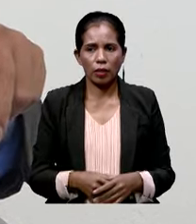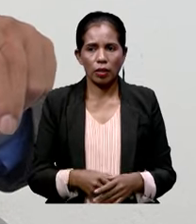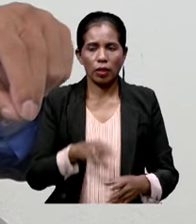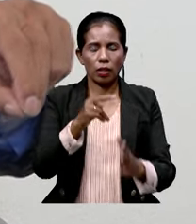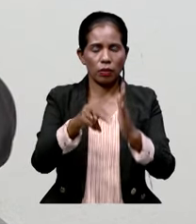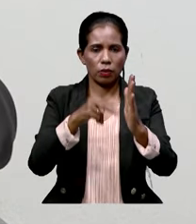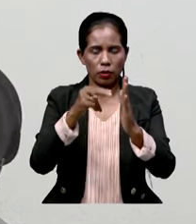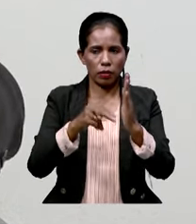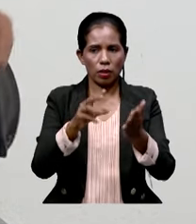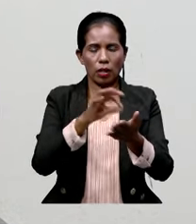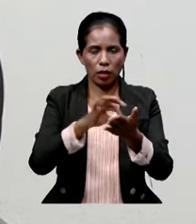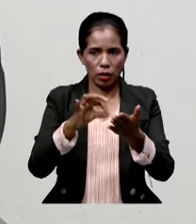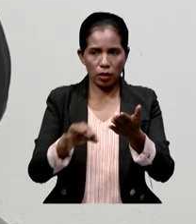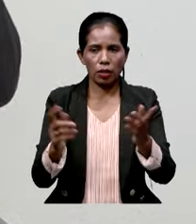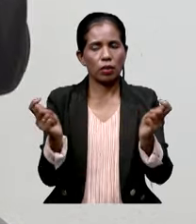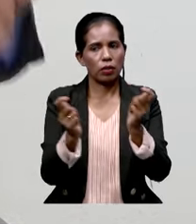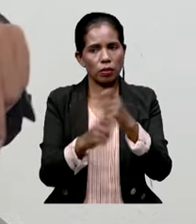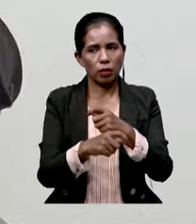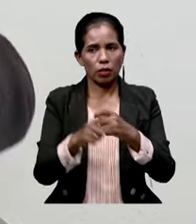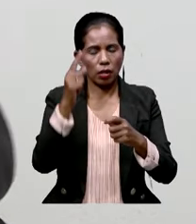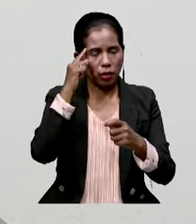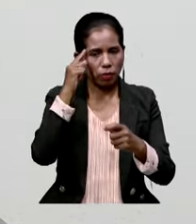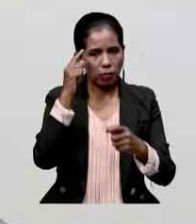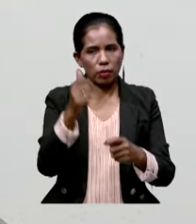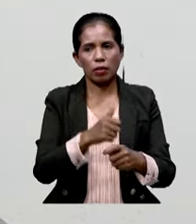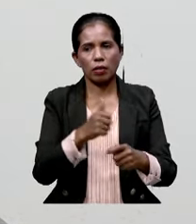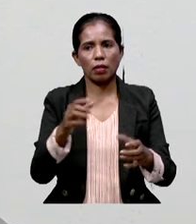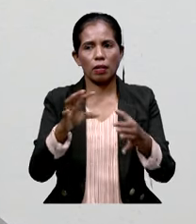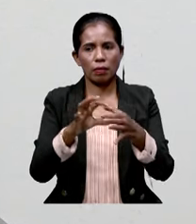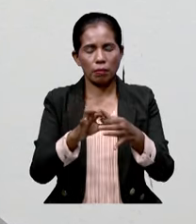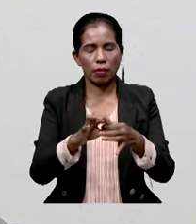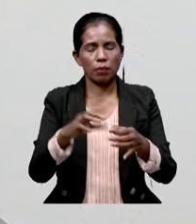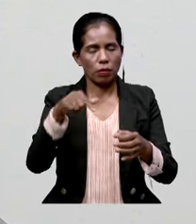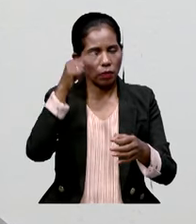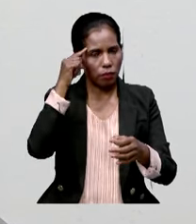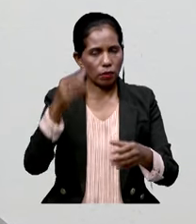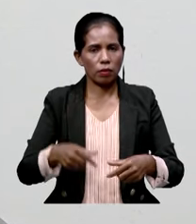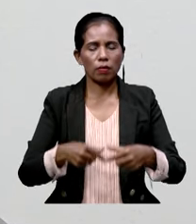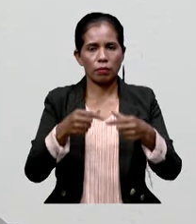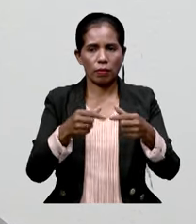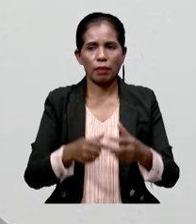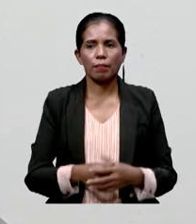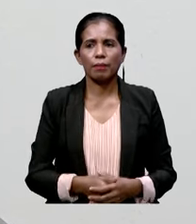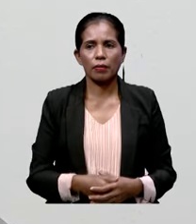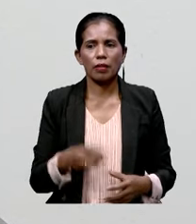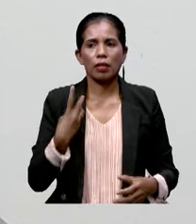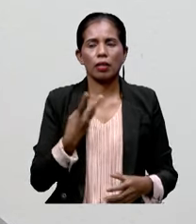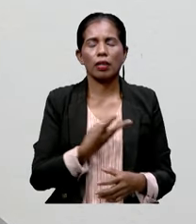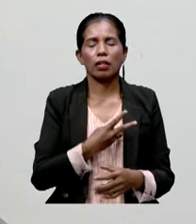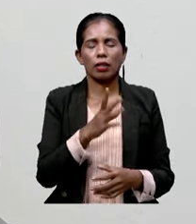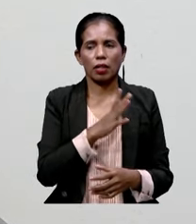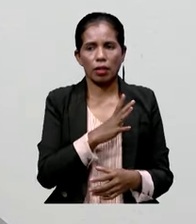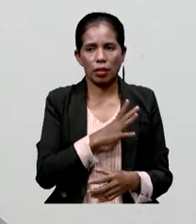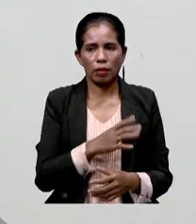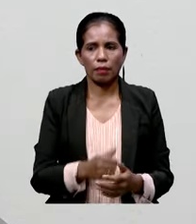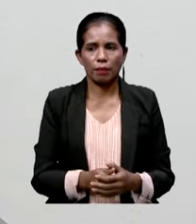nebe hakerek ne troca fal hanoi nebe membro governo ne foi ajane ma intervenção e ita hinga tak